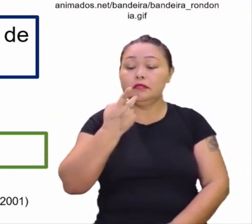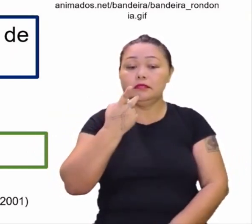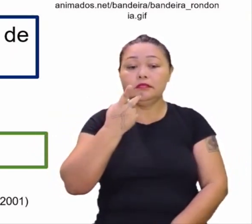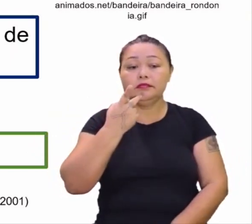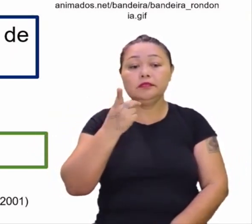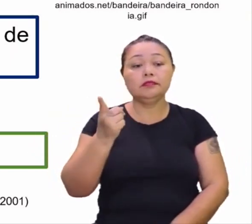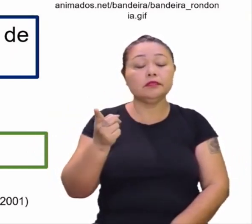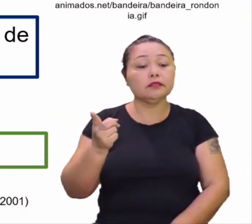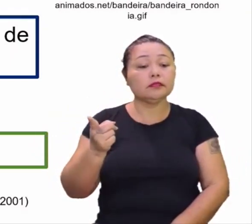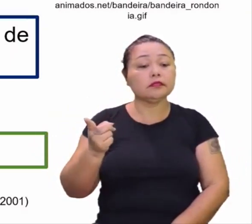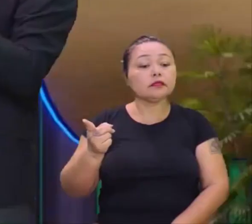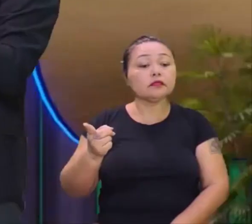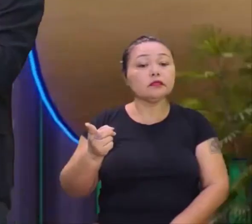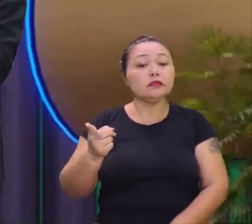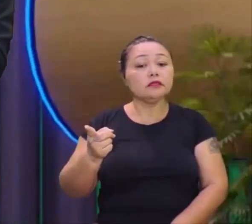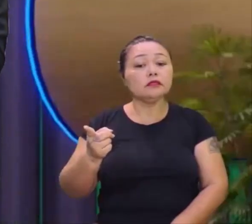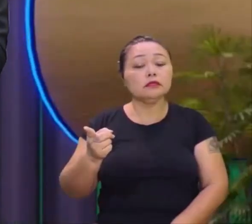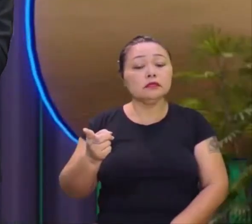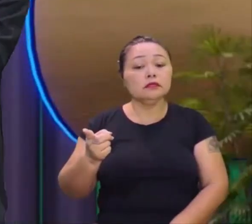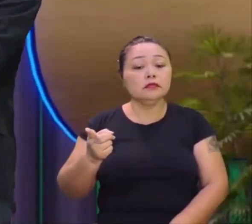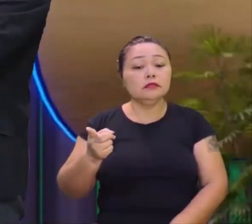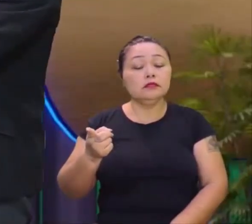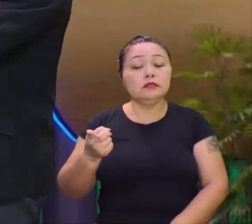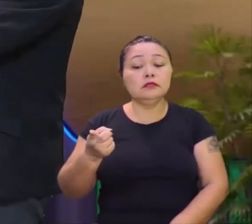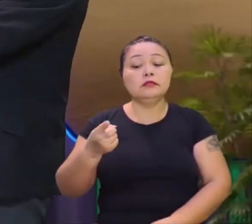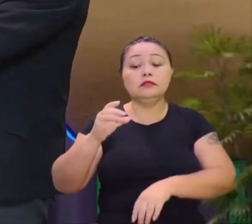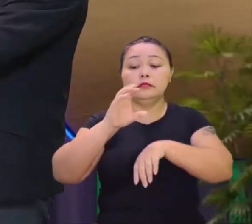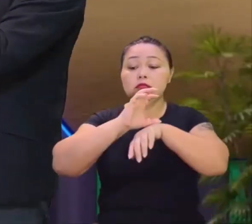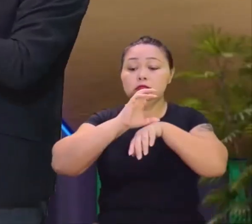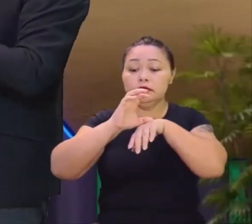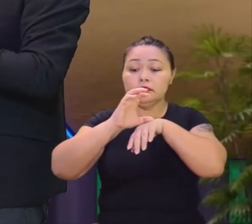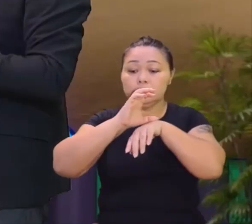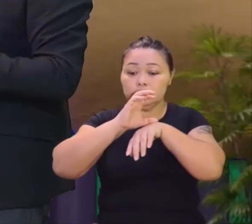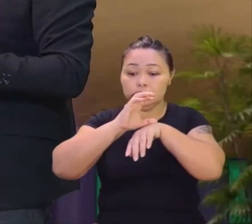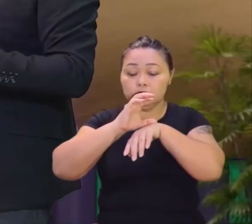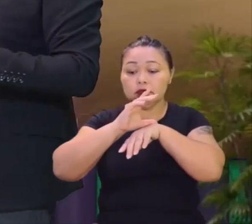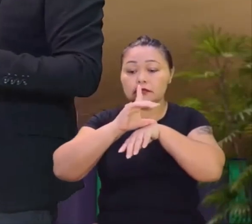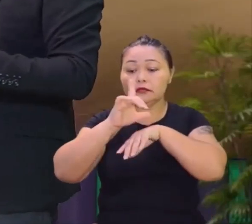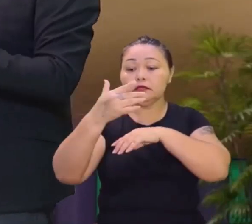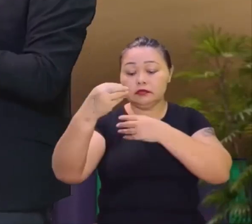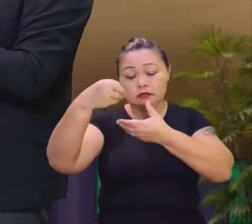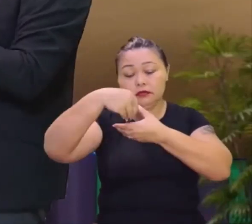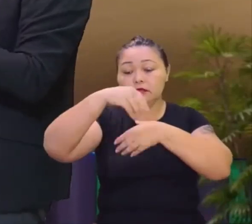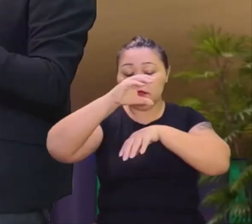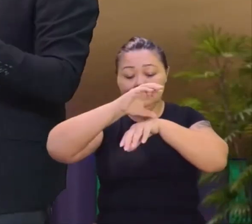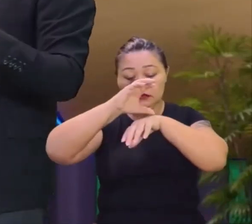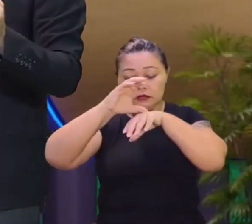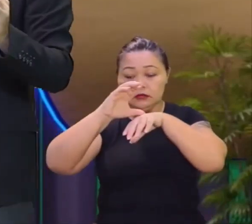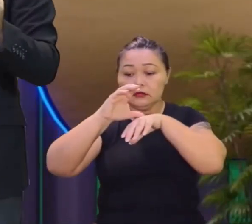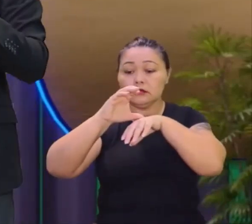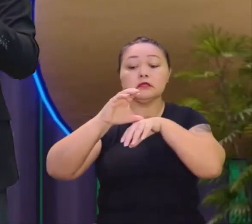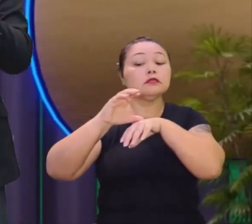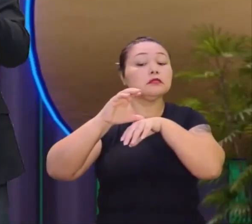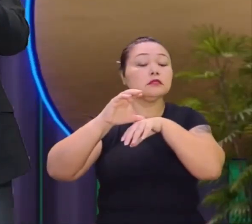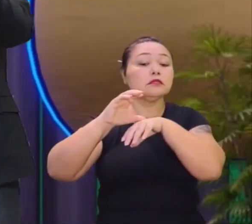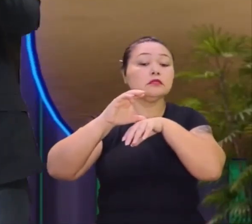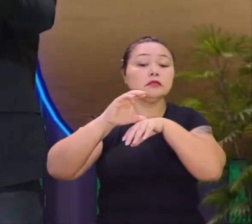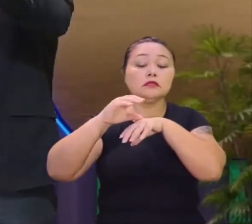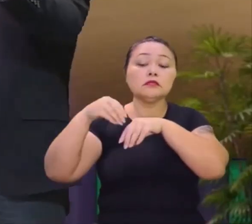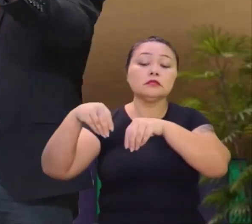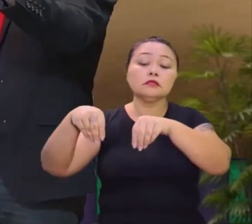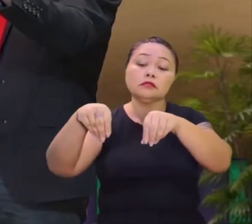um pouco sobre Constituição para o aluno. Vamos lá. Tá? Galera,